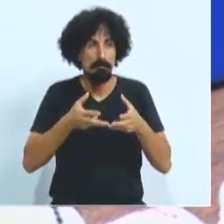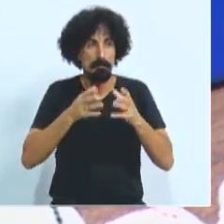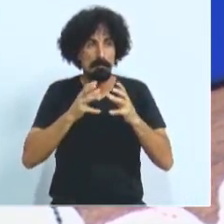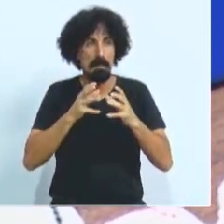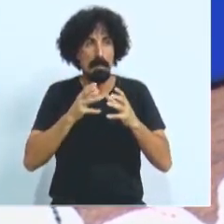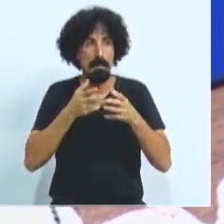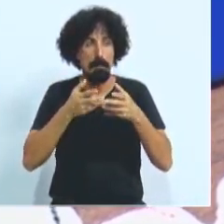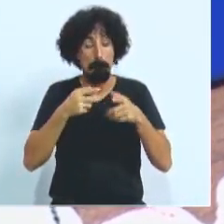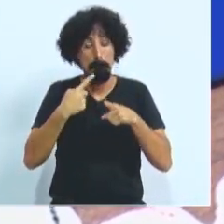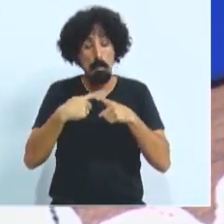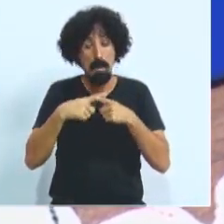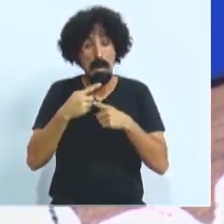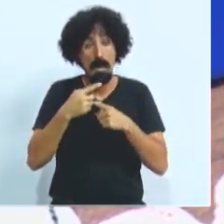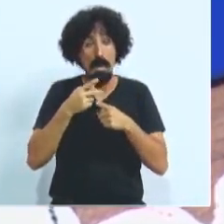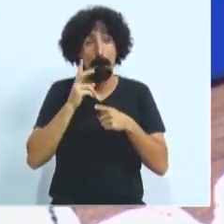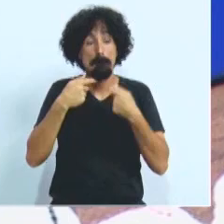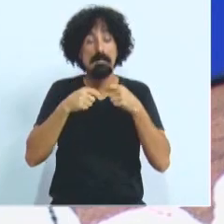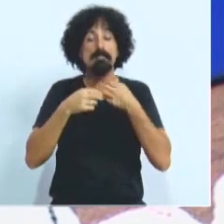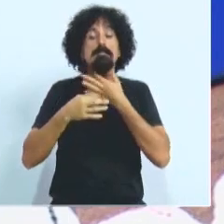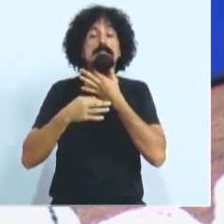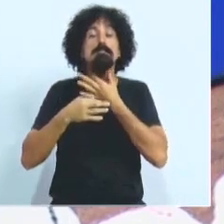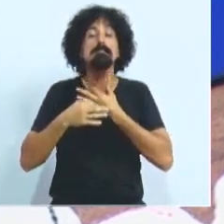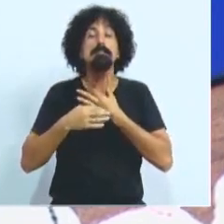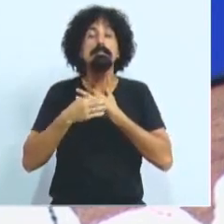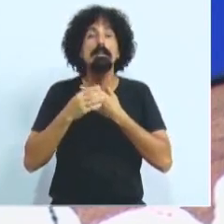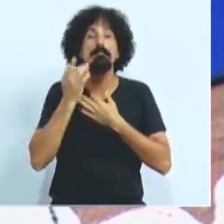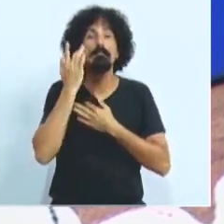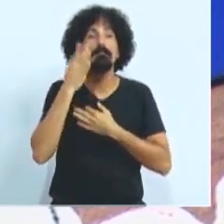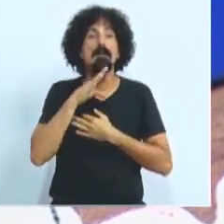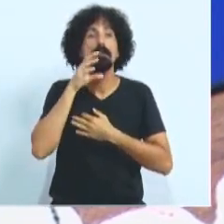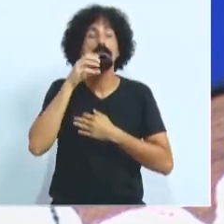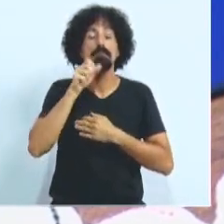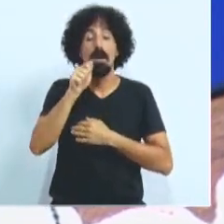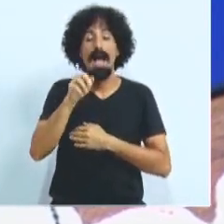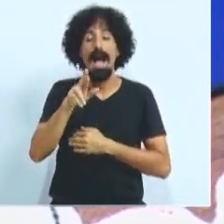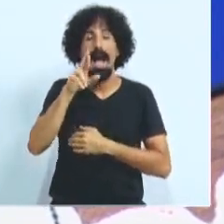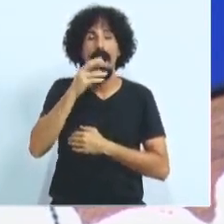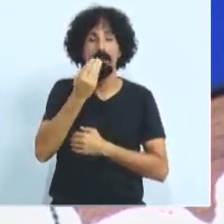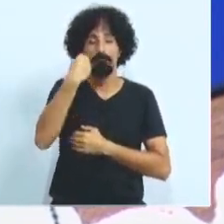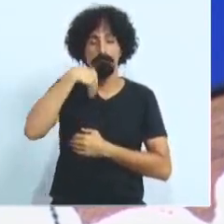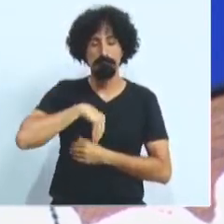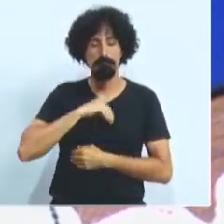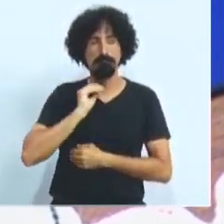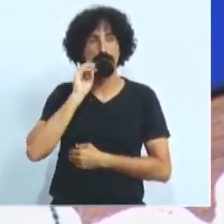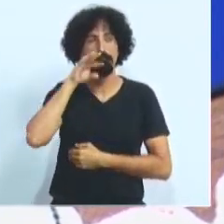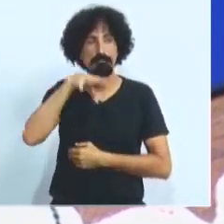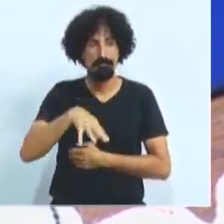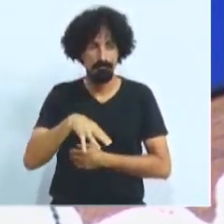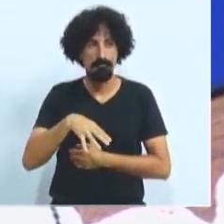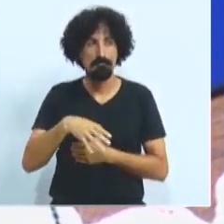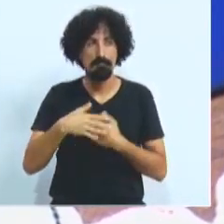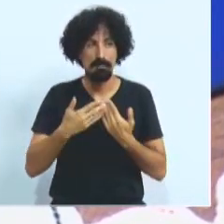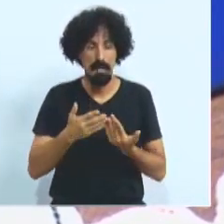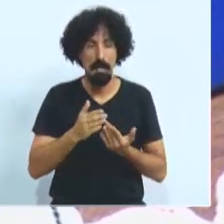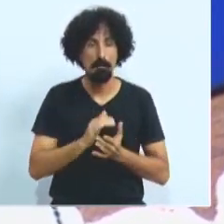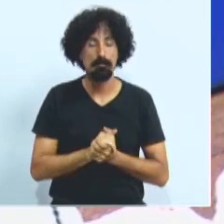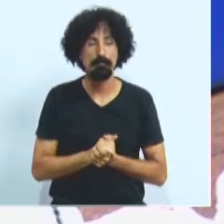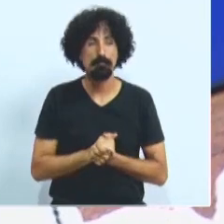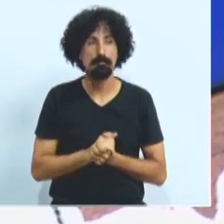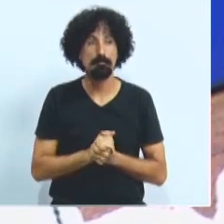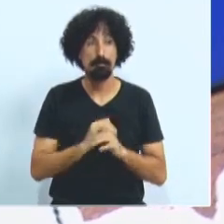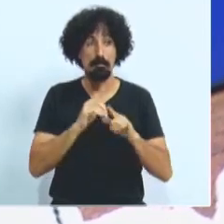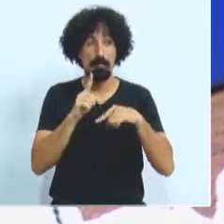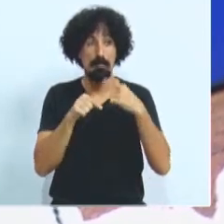Para manter as vias aéreas abertas, né? Sempre tem essa aqui, essa elevação do queixo e abaixar a testa. Uhum. Aí, em